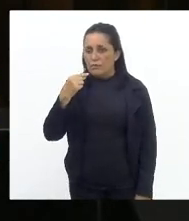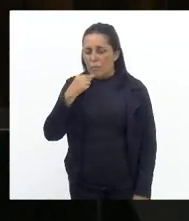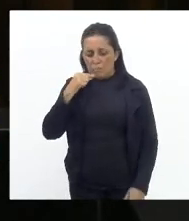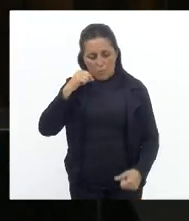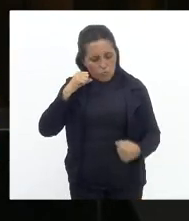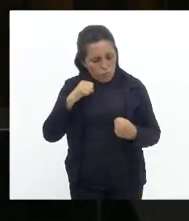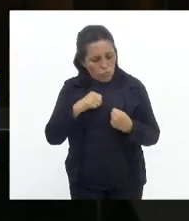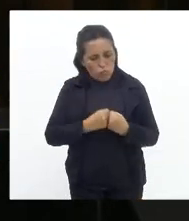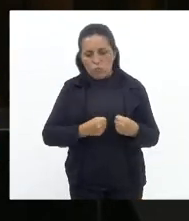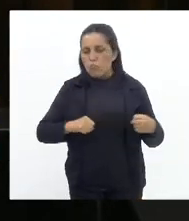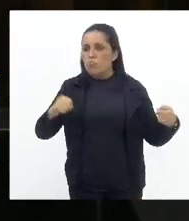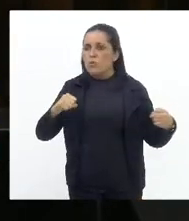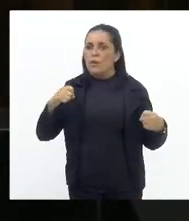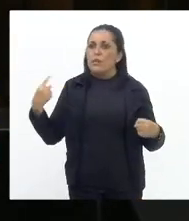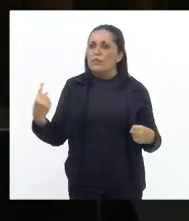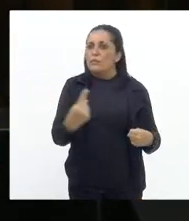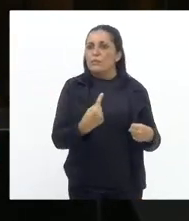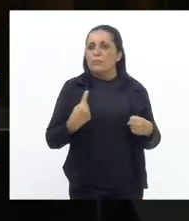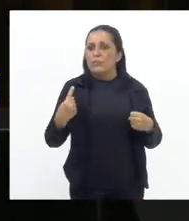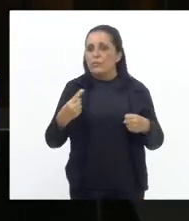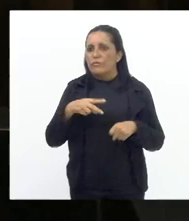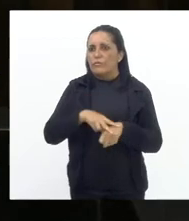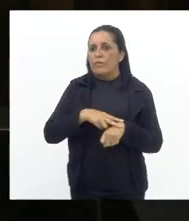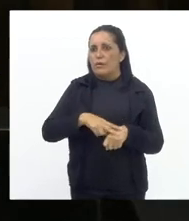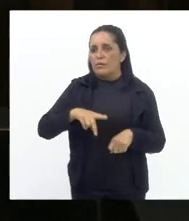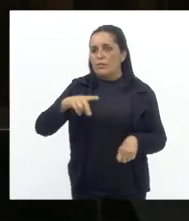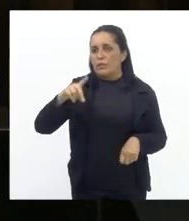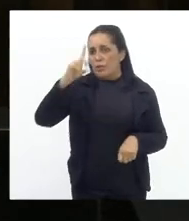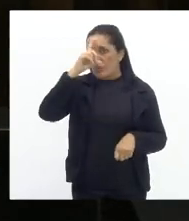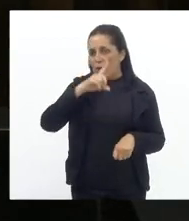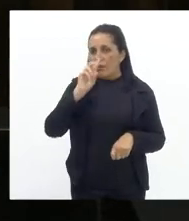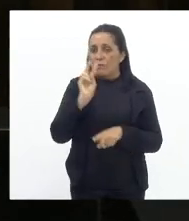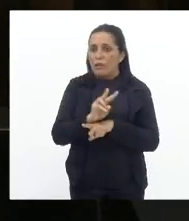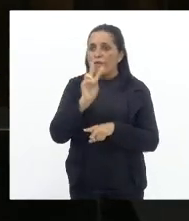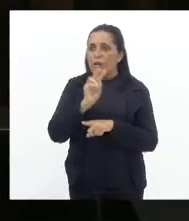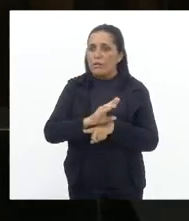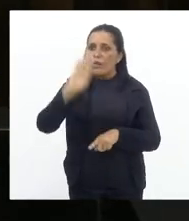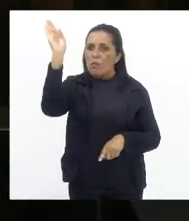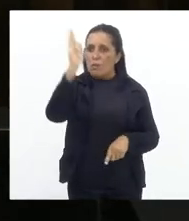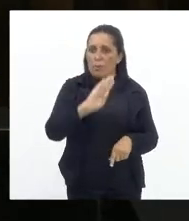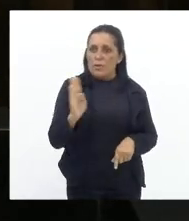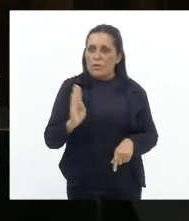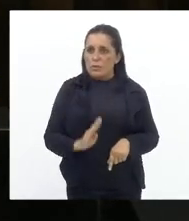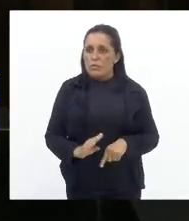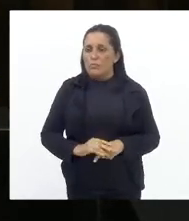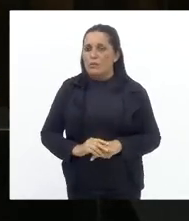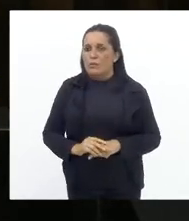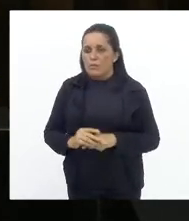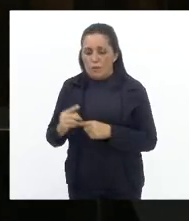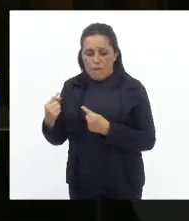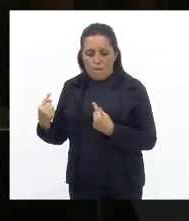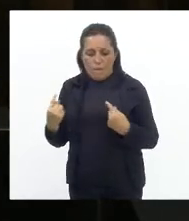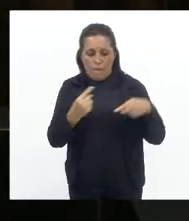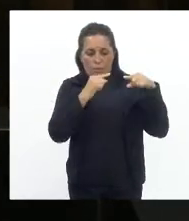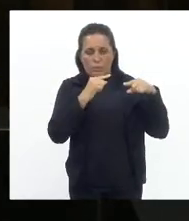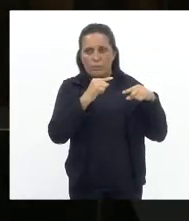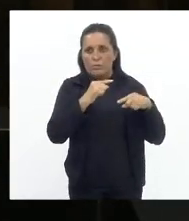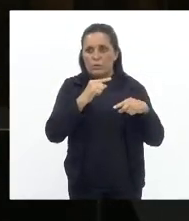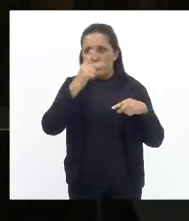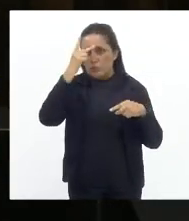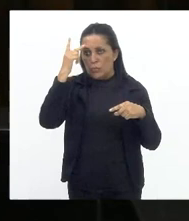ser gigante e estaremos lá de verde e amarelo para defender o Brasil contra aqueles que